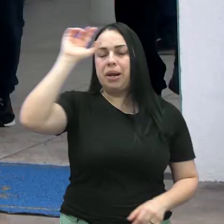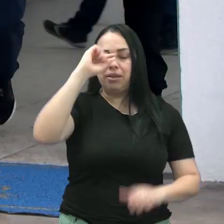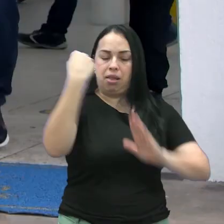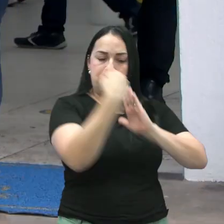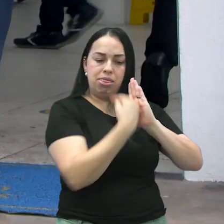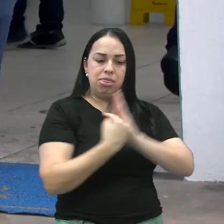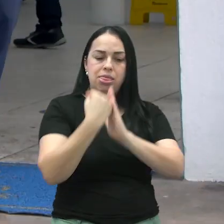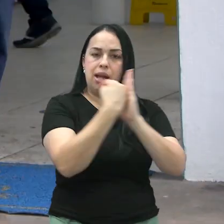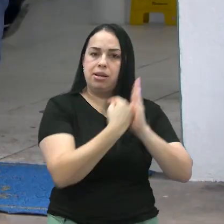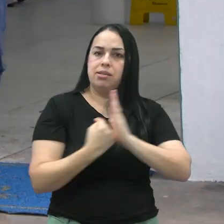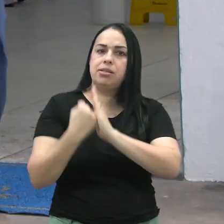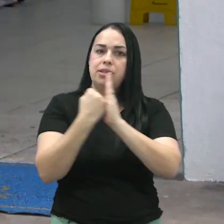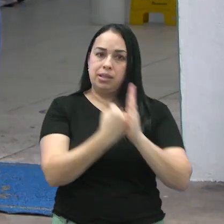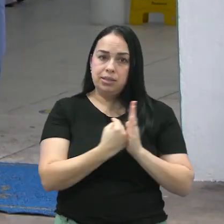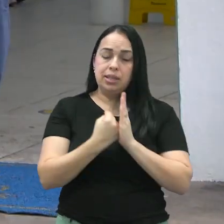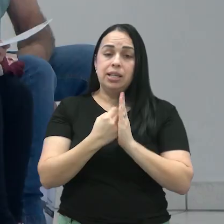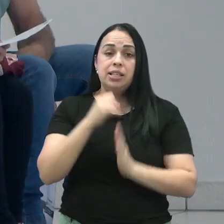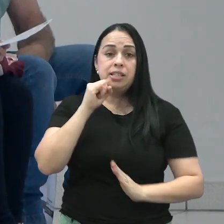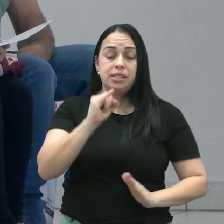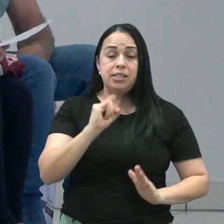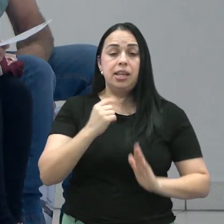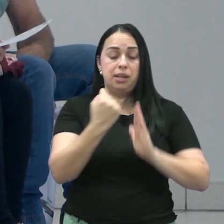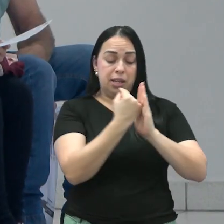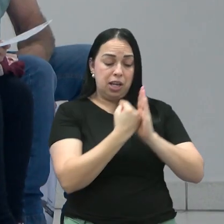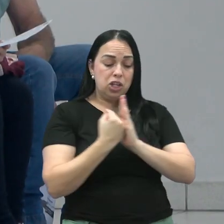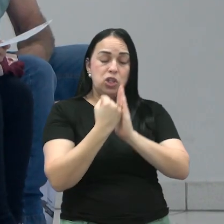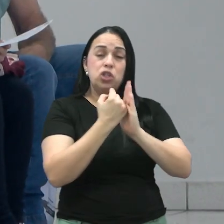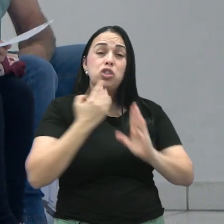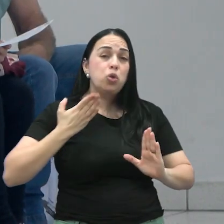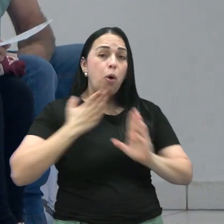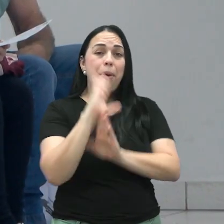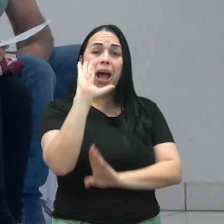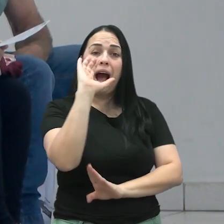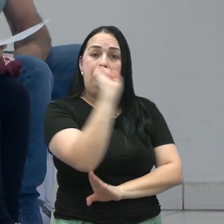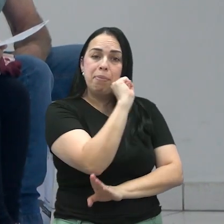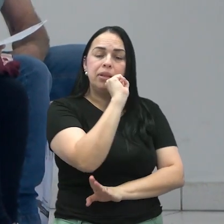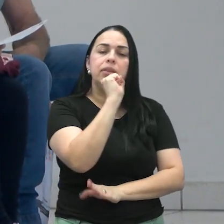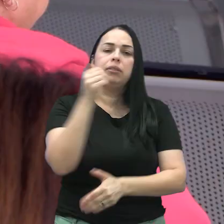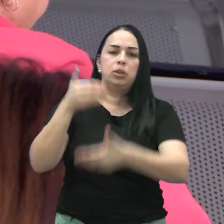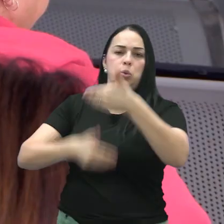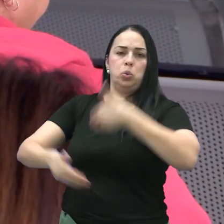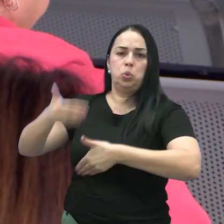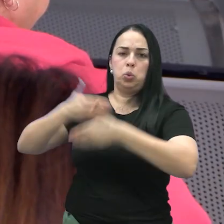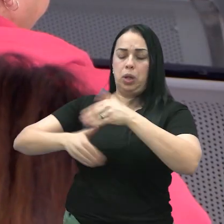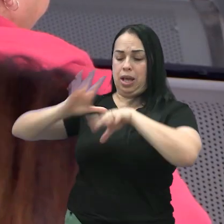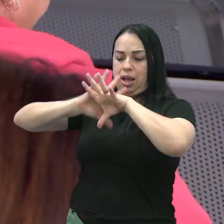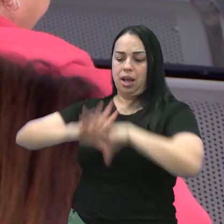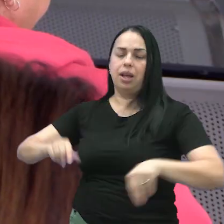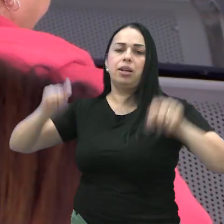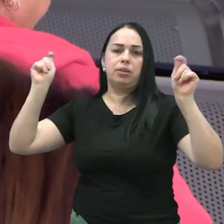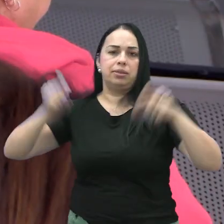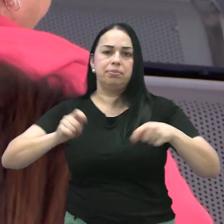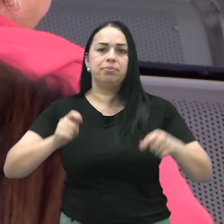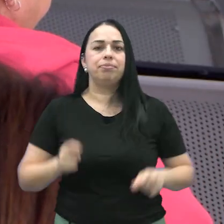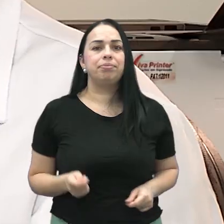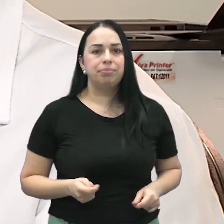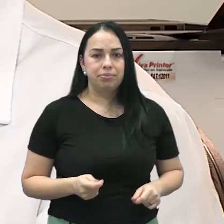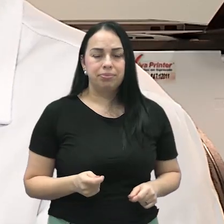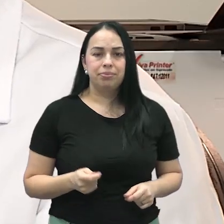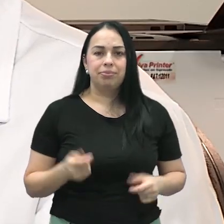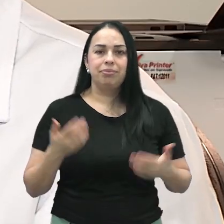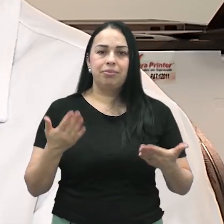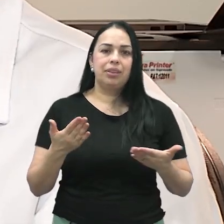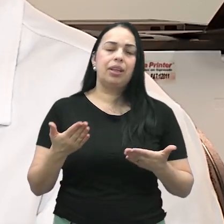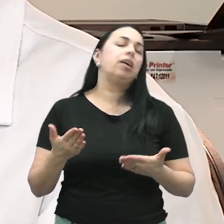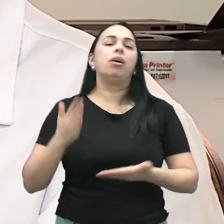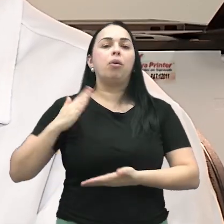pessoas façam exames preventivos. Quanto mais cedo o diagnóstico de um câncer, maiores são as chances de cura. Quando a gente